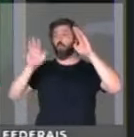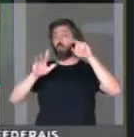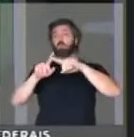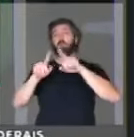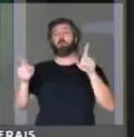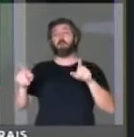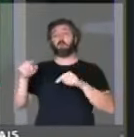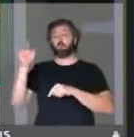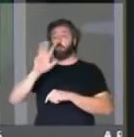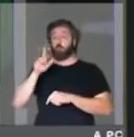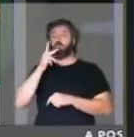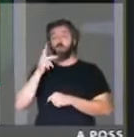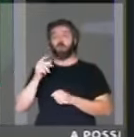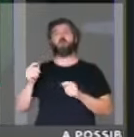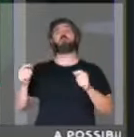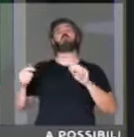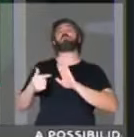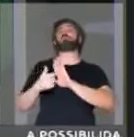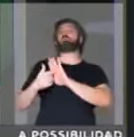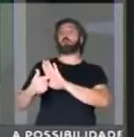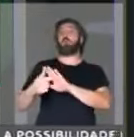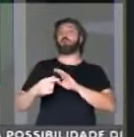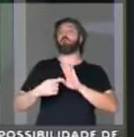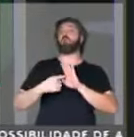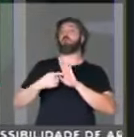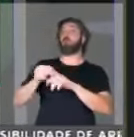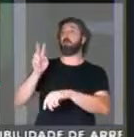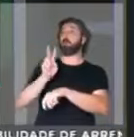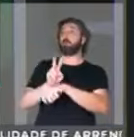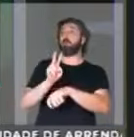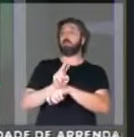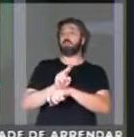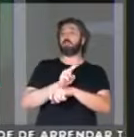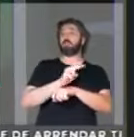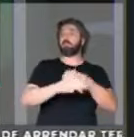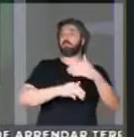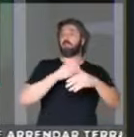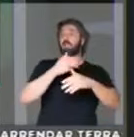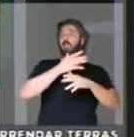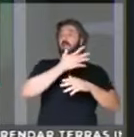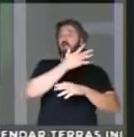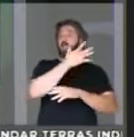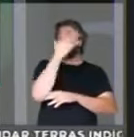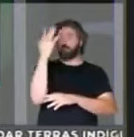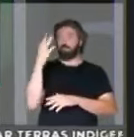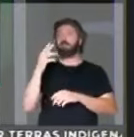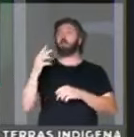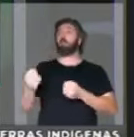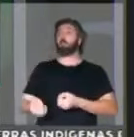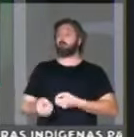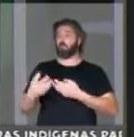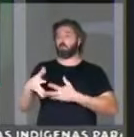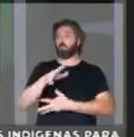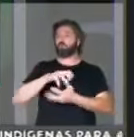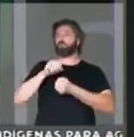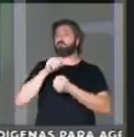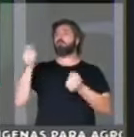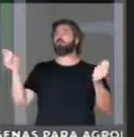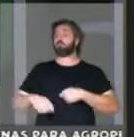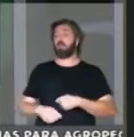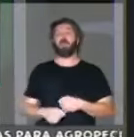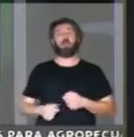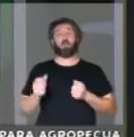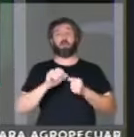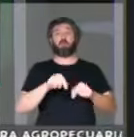para o brasil e para o mundo que podia fazer preservação ambiental e ter produção agrícola e produção sustentável e fez